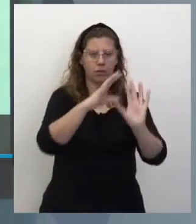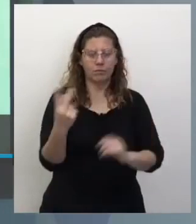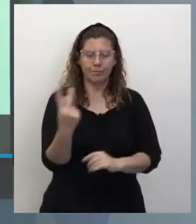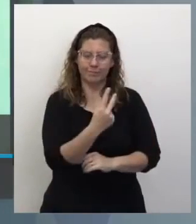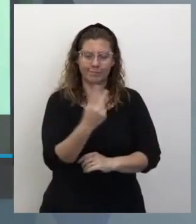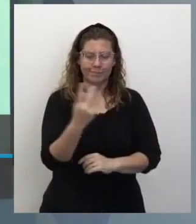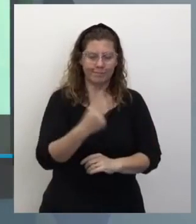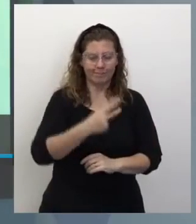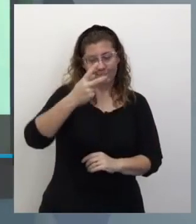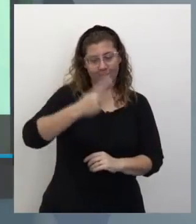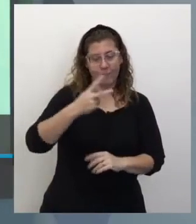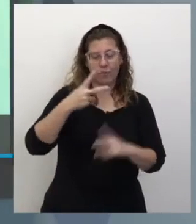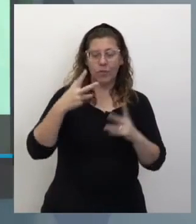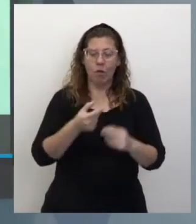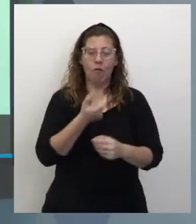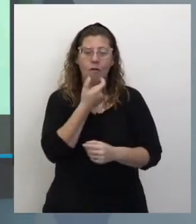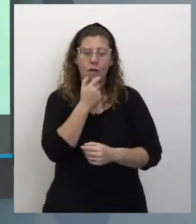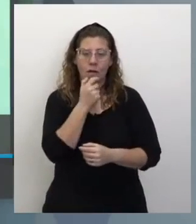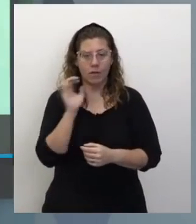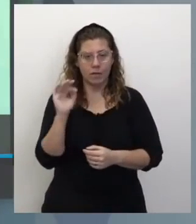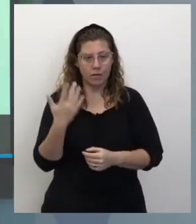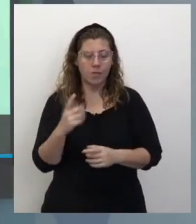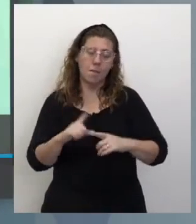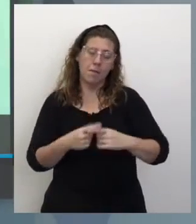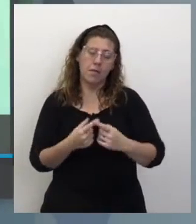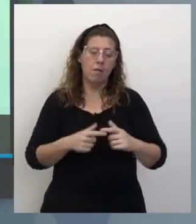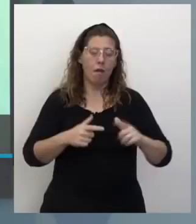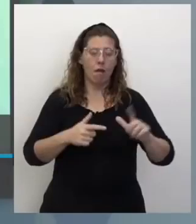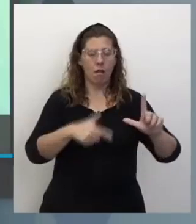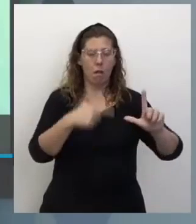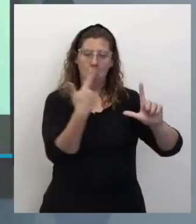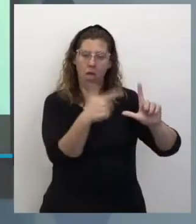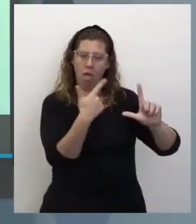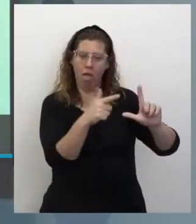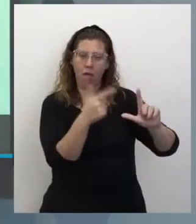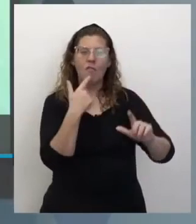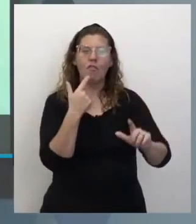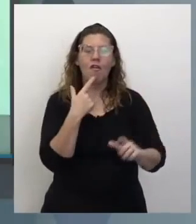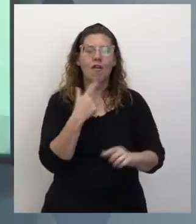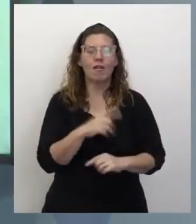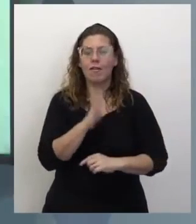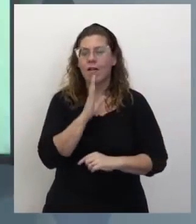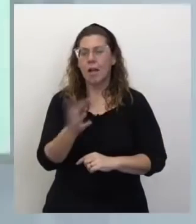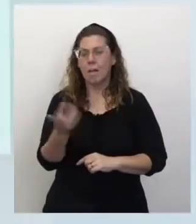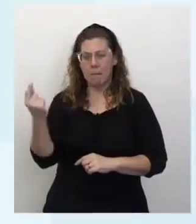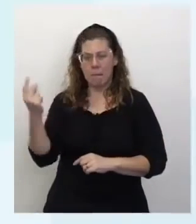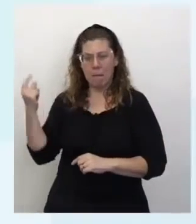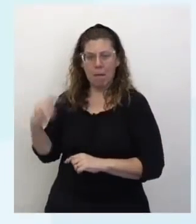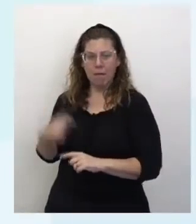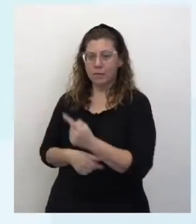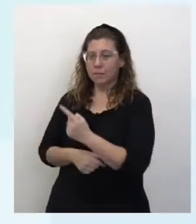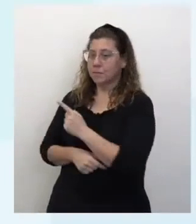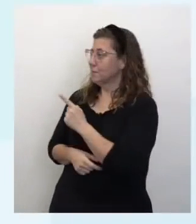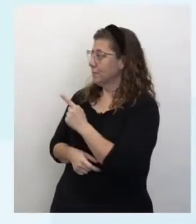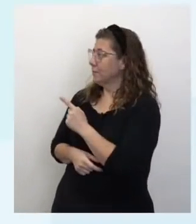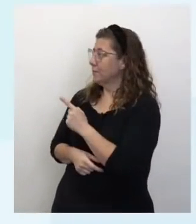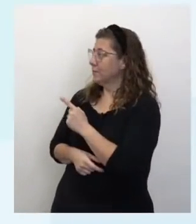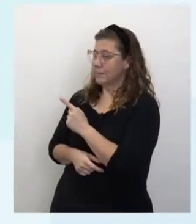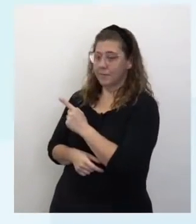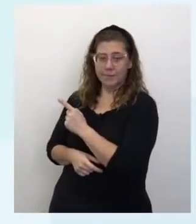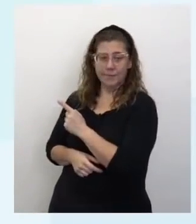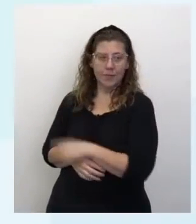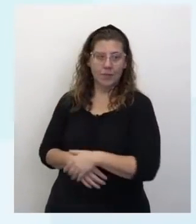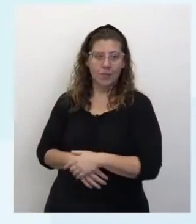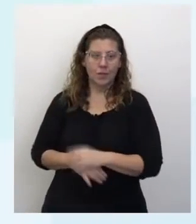E a mesma coisa a gente faz em inglês. Mas aqui estava falando de meme, vamos ver se vocês conhecem os memes mais antigos aqui, ó. Tem alguns aqui O João